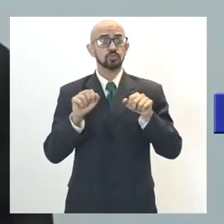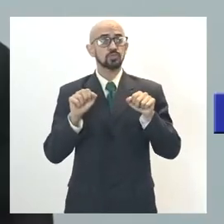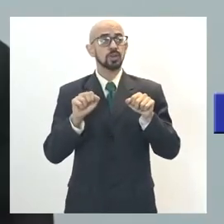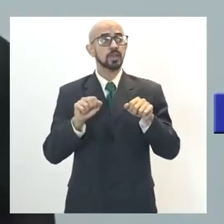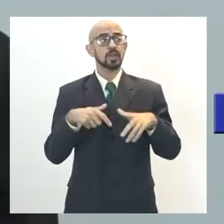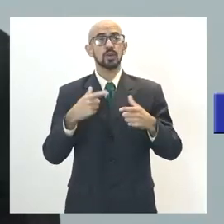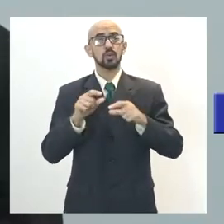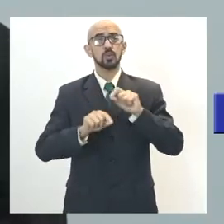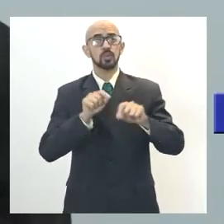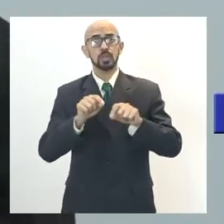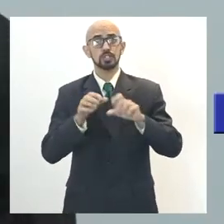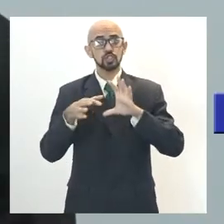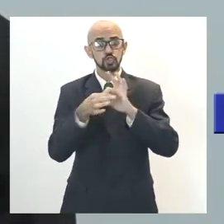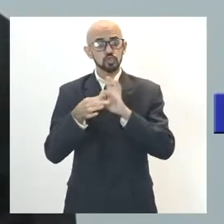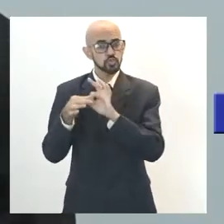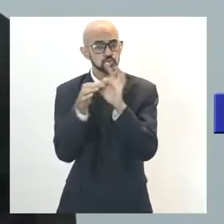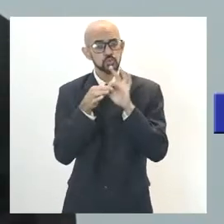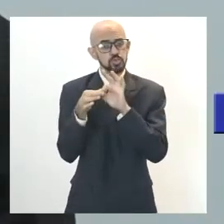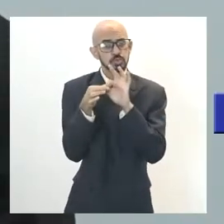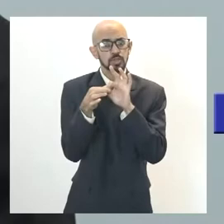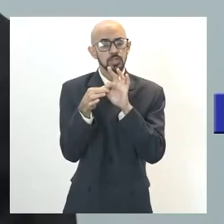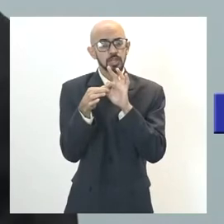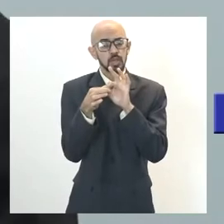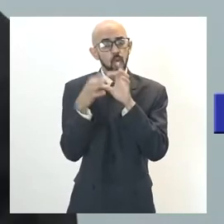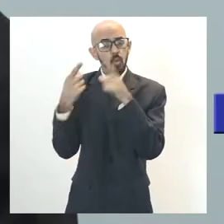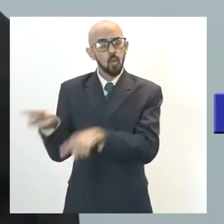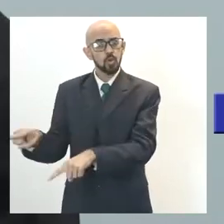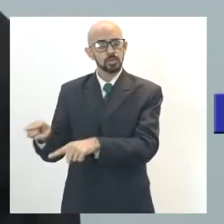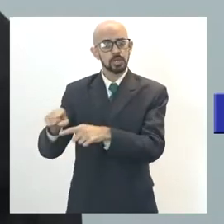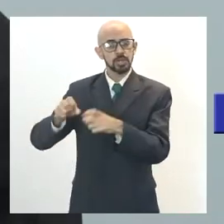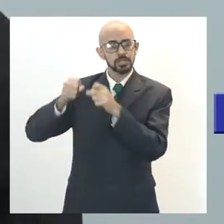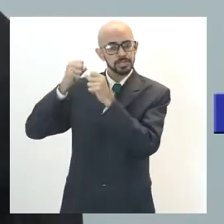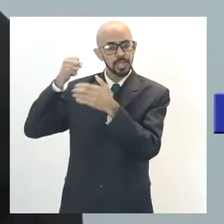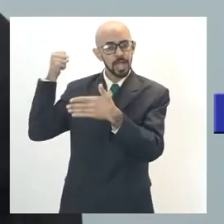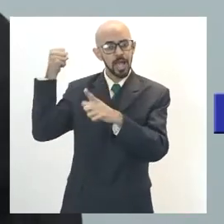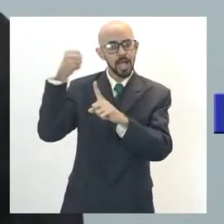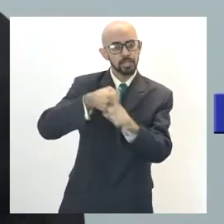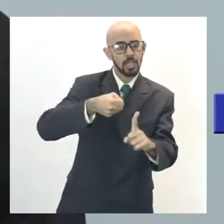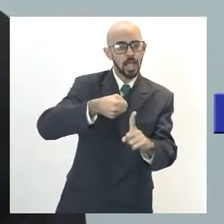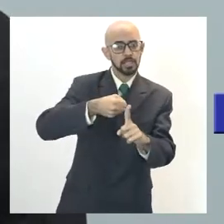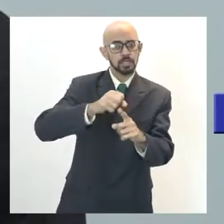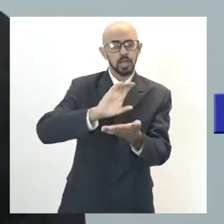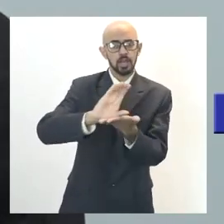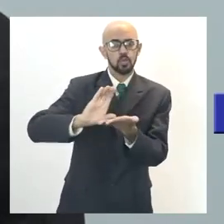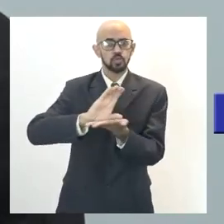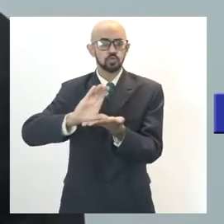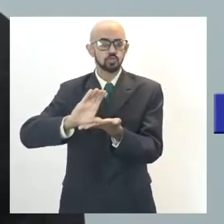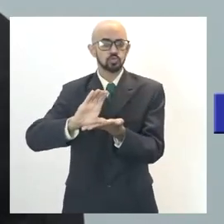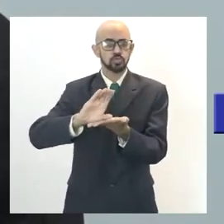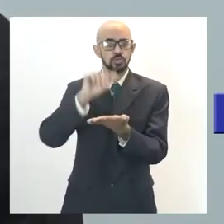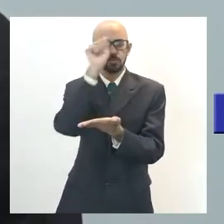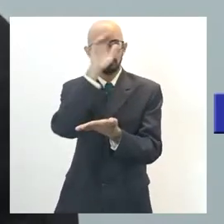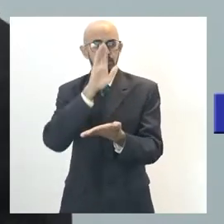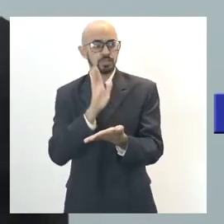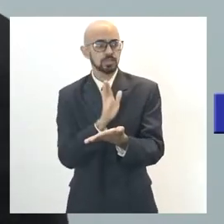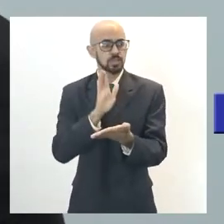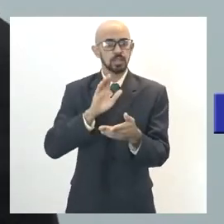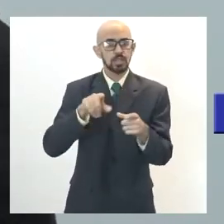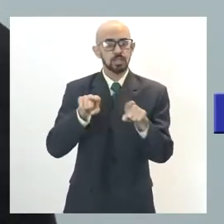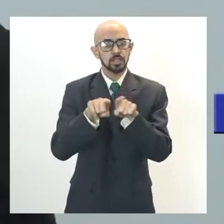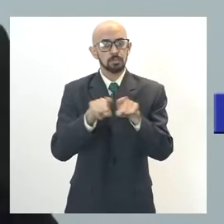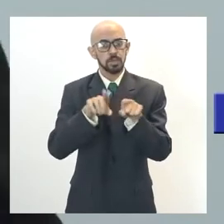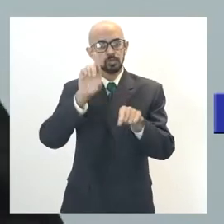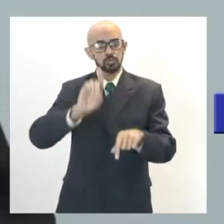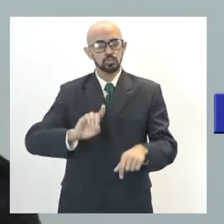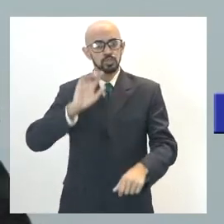de conter este dia mais esse ataque a construção brasileira mais está com o primado do direito e da cidadania no Brasil é